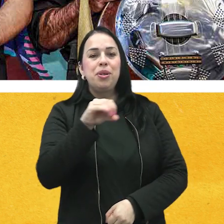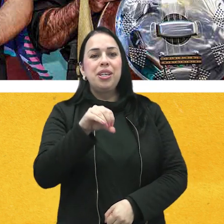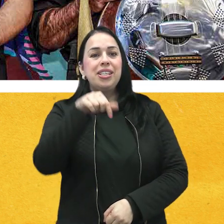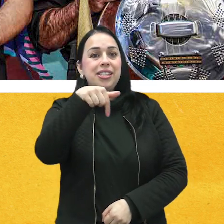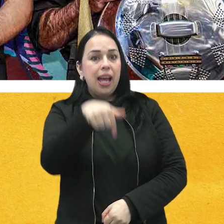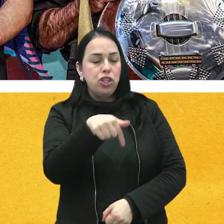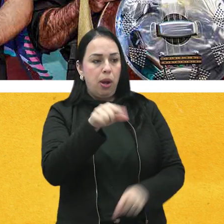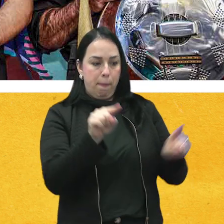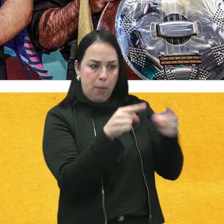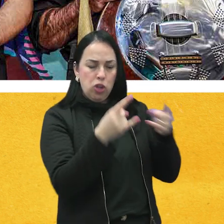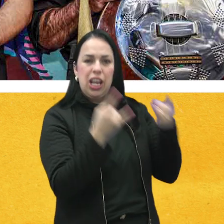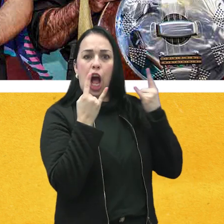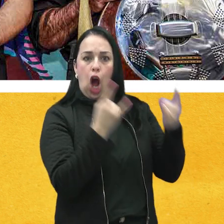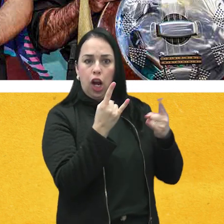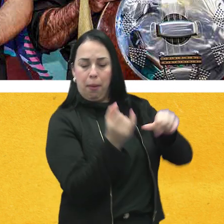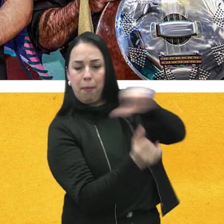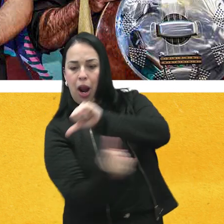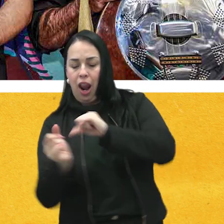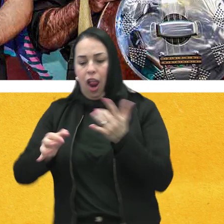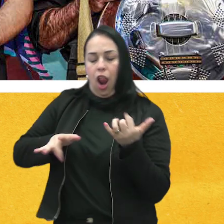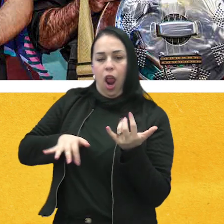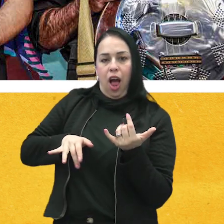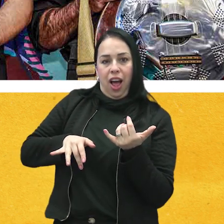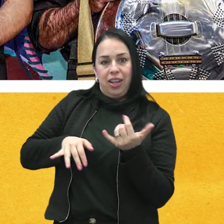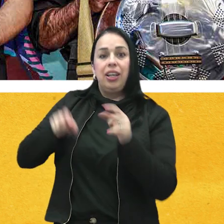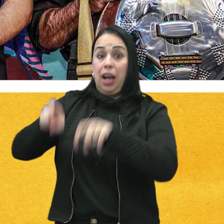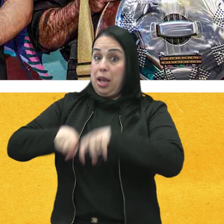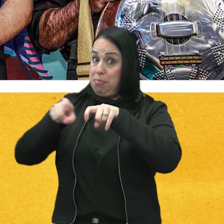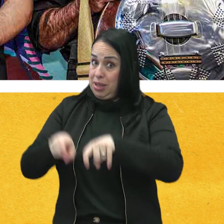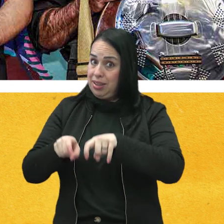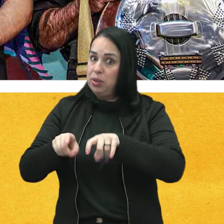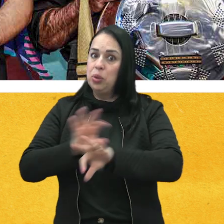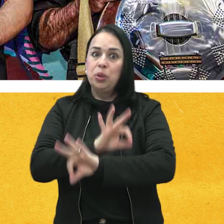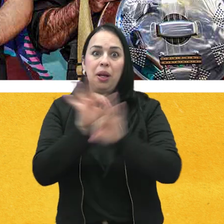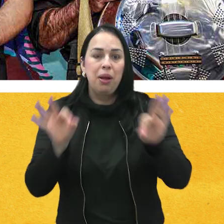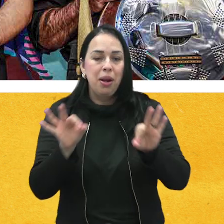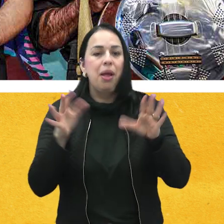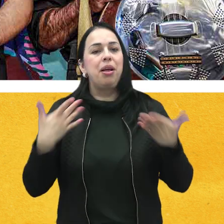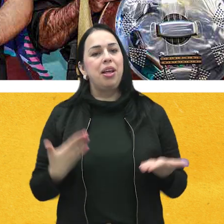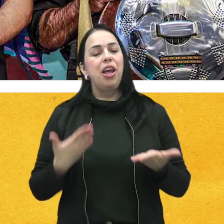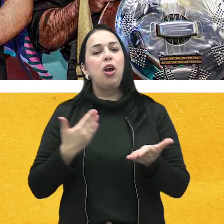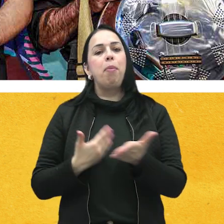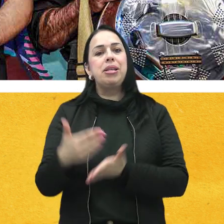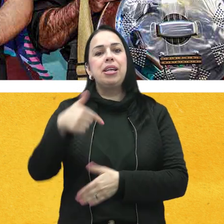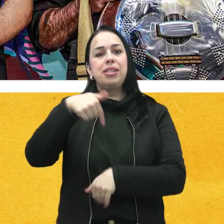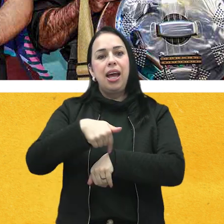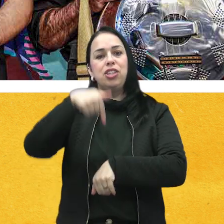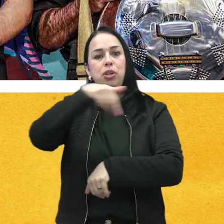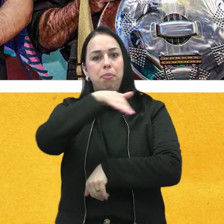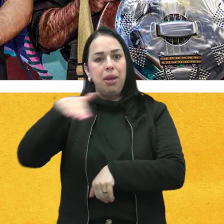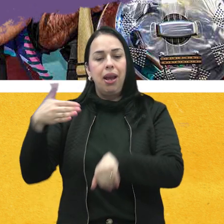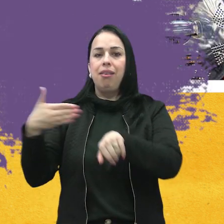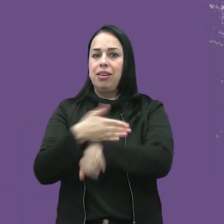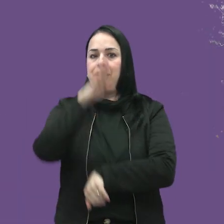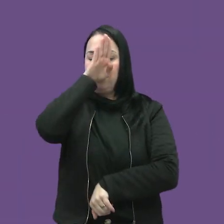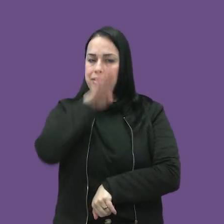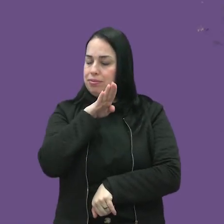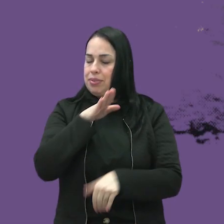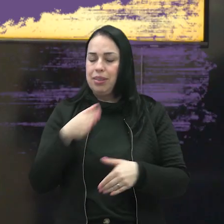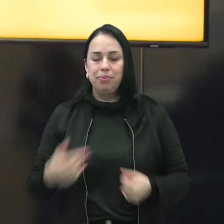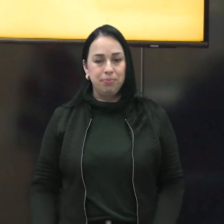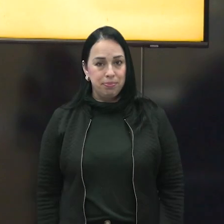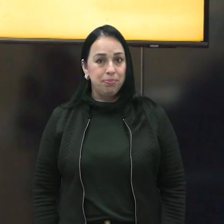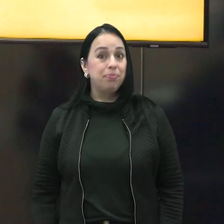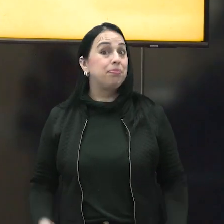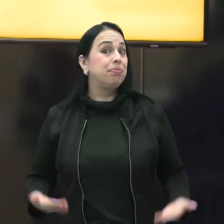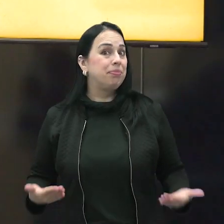proposta de adaptação de clássicos do rock para viola caipira. Tá imperdível. Então, o show começa às 7h30 da noite e a entrada é gratuita, também